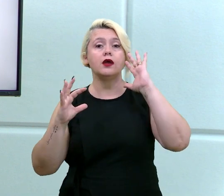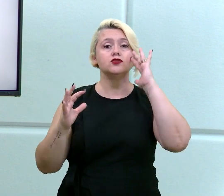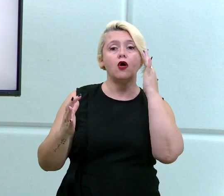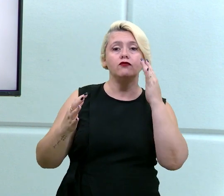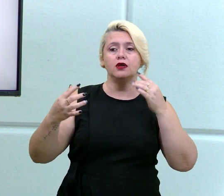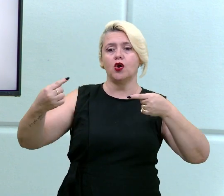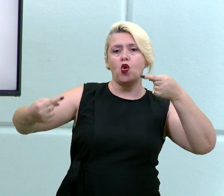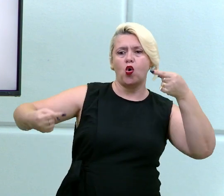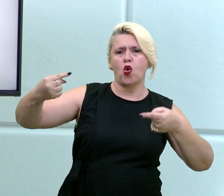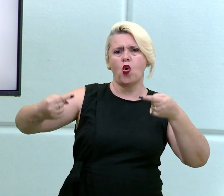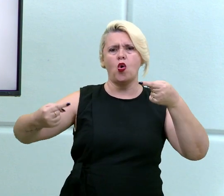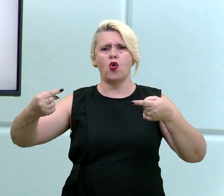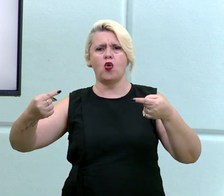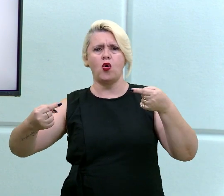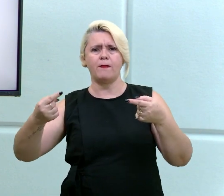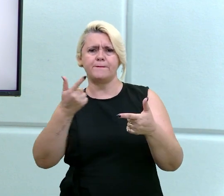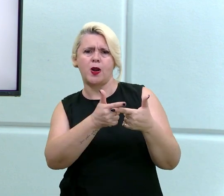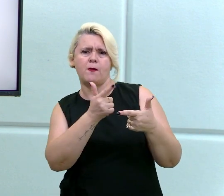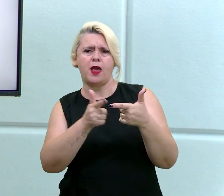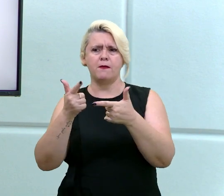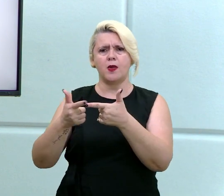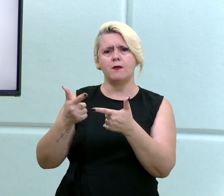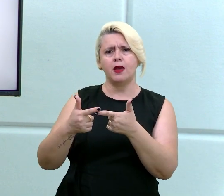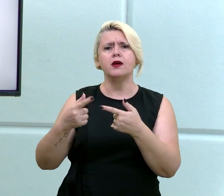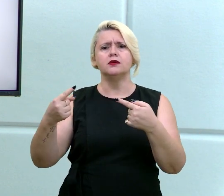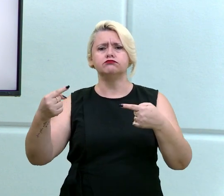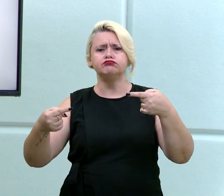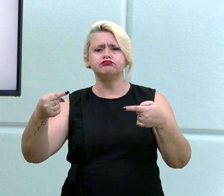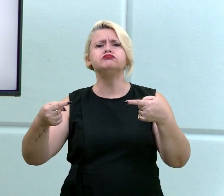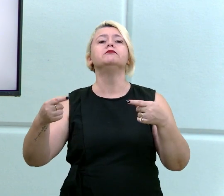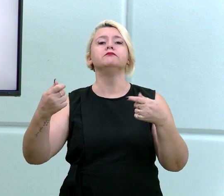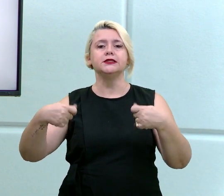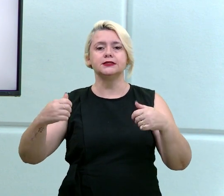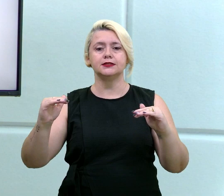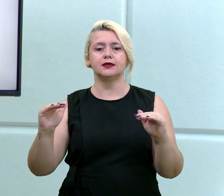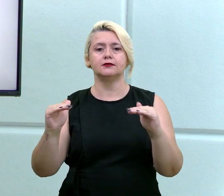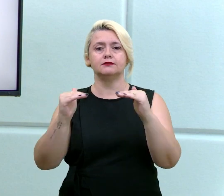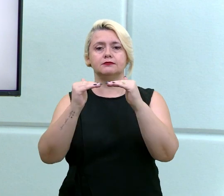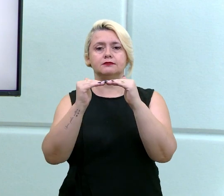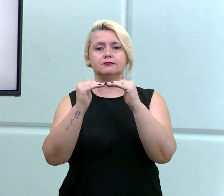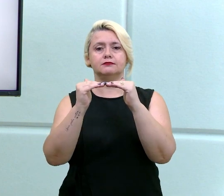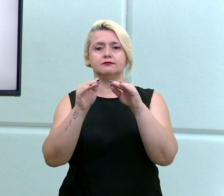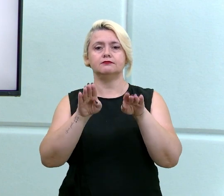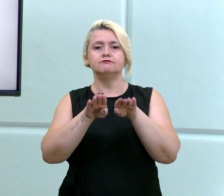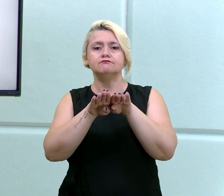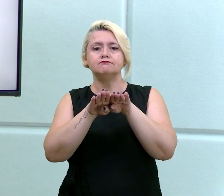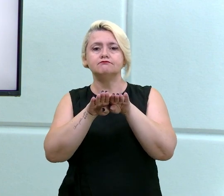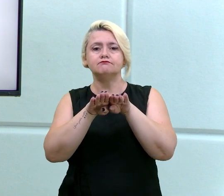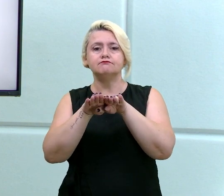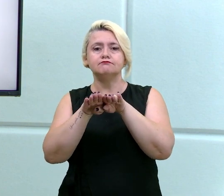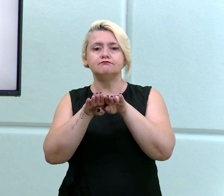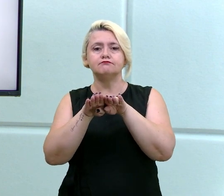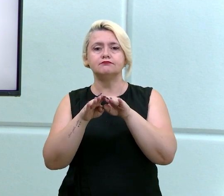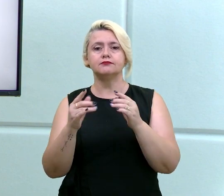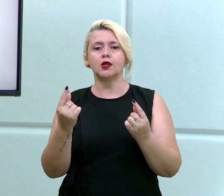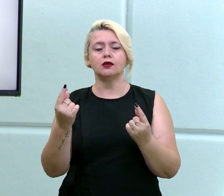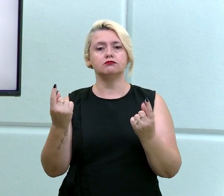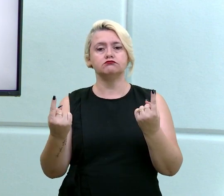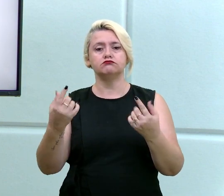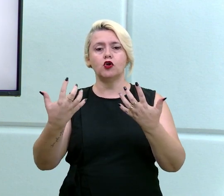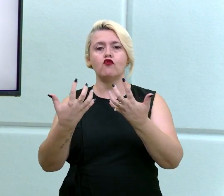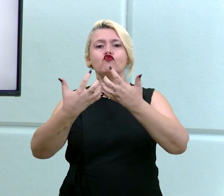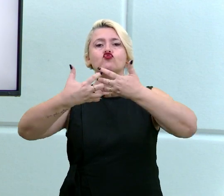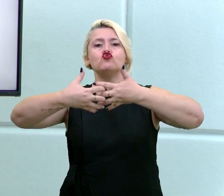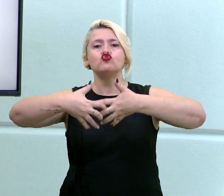conflitos, é tentar minimizar esses conflitos, manter duas coisas ali funcionando ao mesmo tempo.